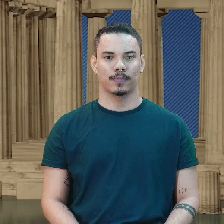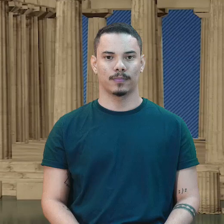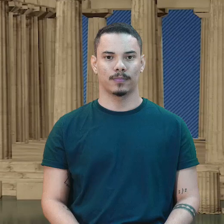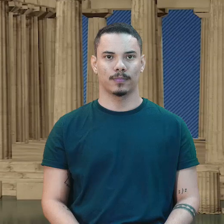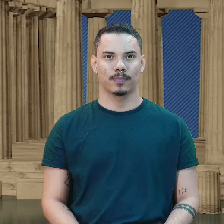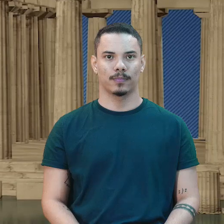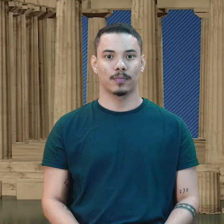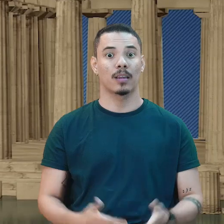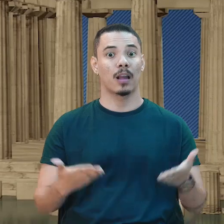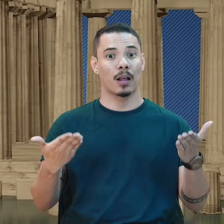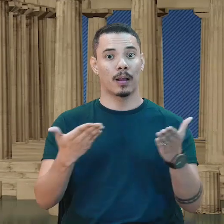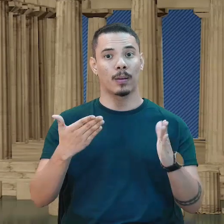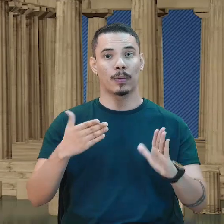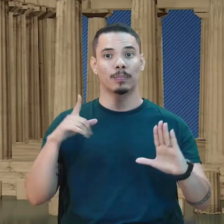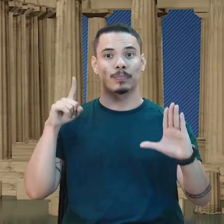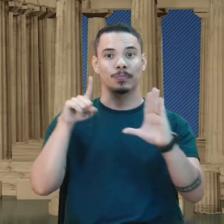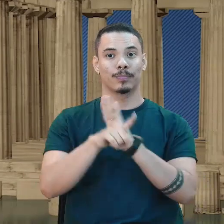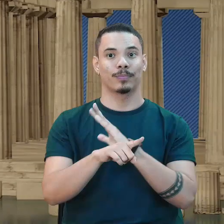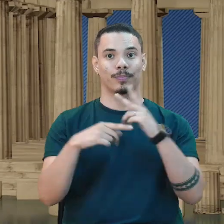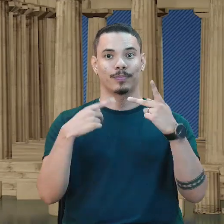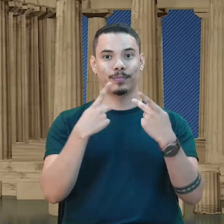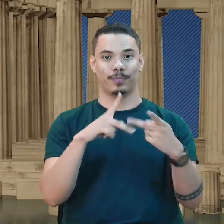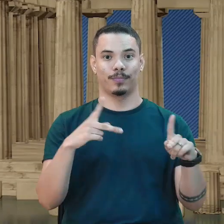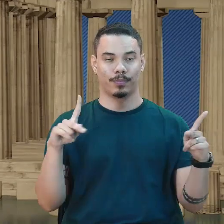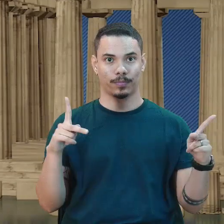Pergunto para vocês, e aí?